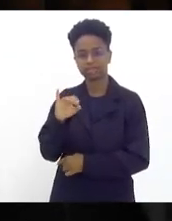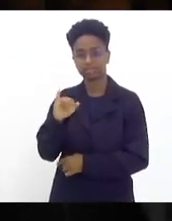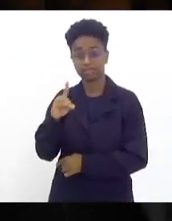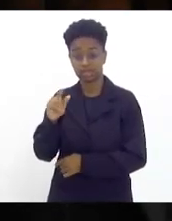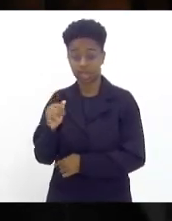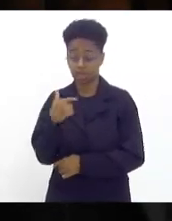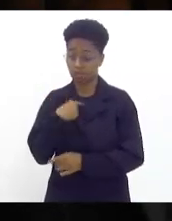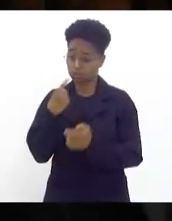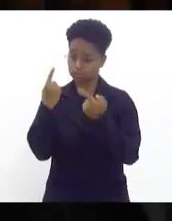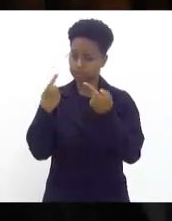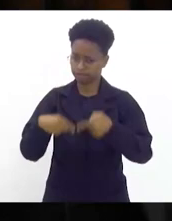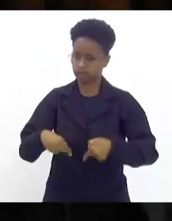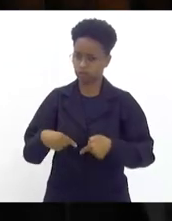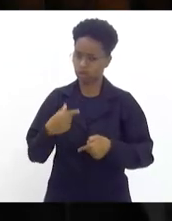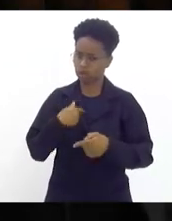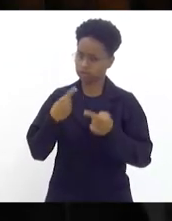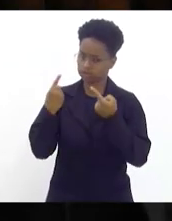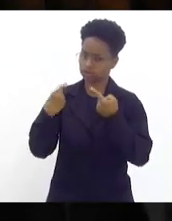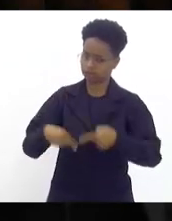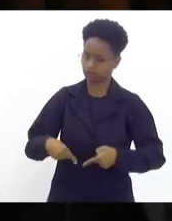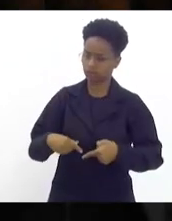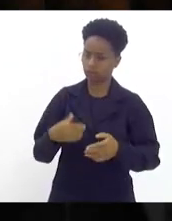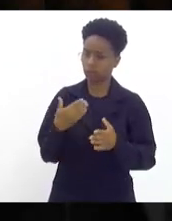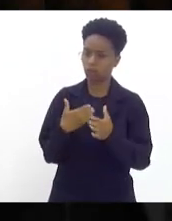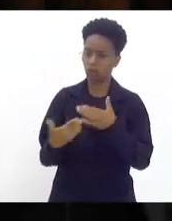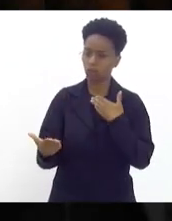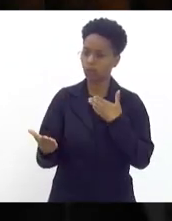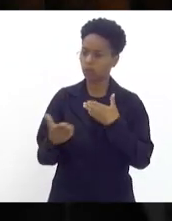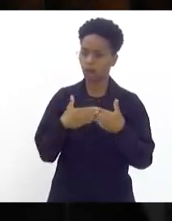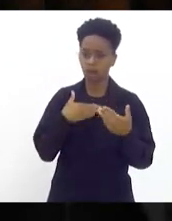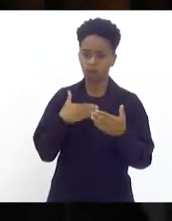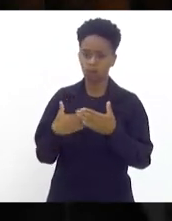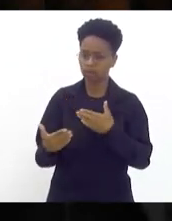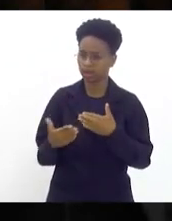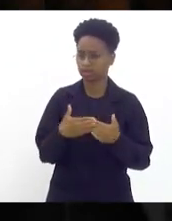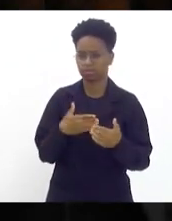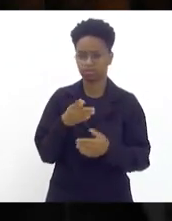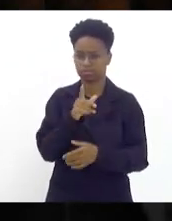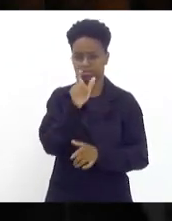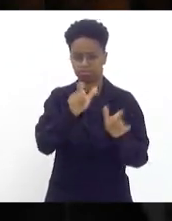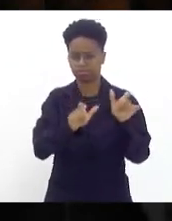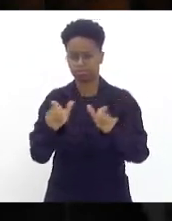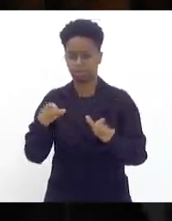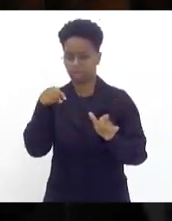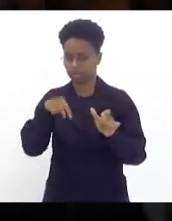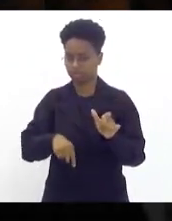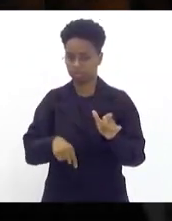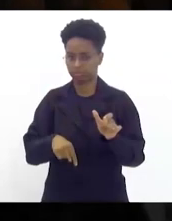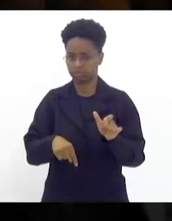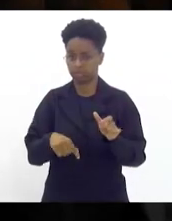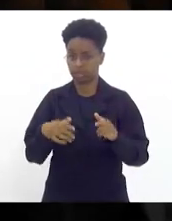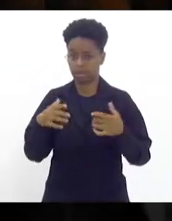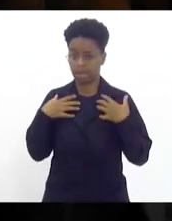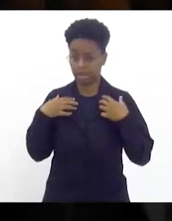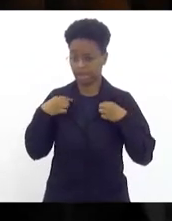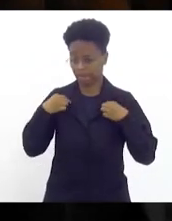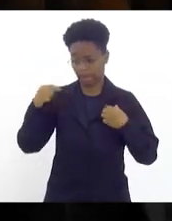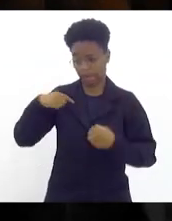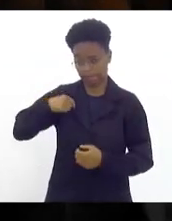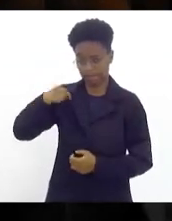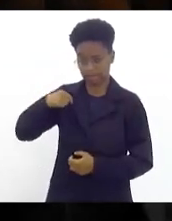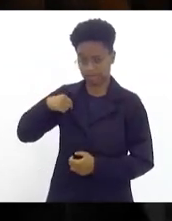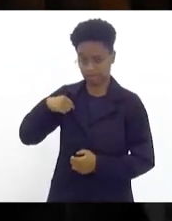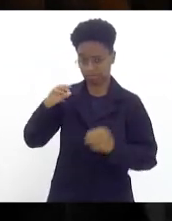eu vou te falar eu desafio qualquer qualquer um que tá aqui sair pegar essa camisa aqui do presidente